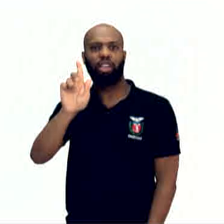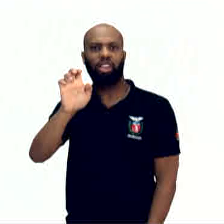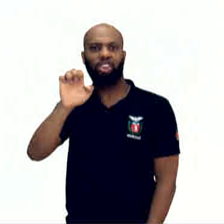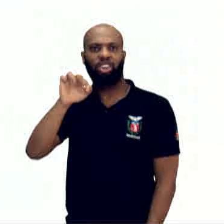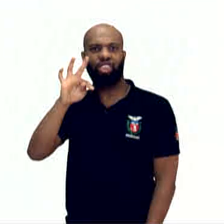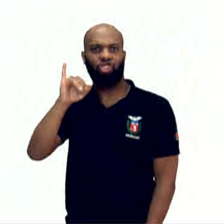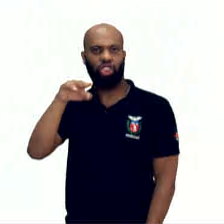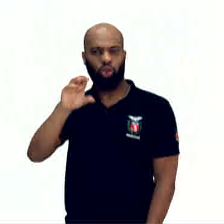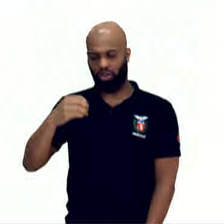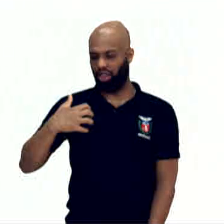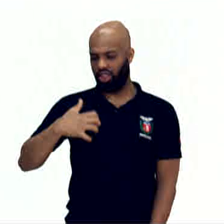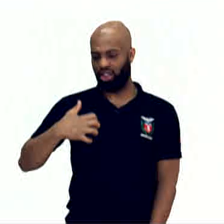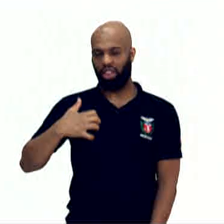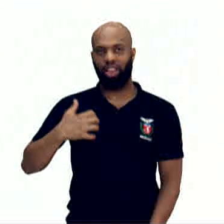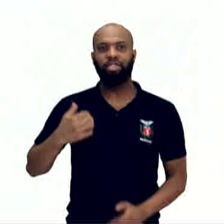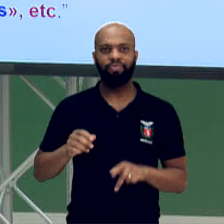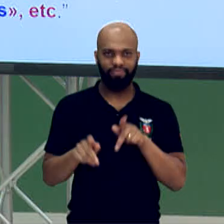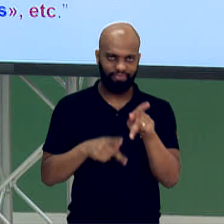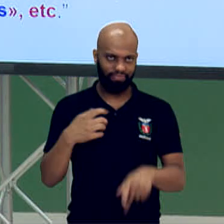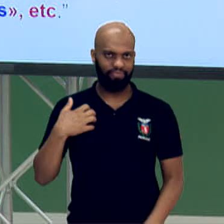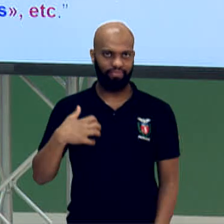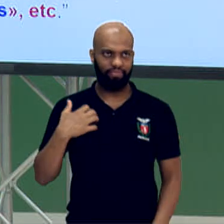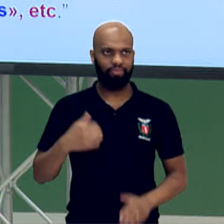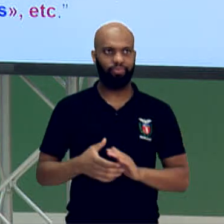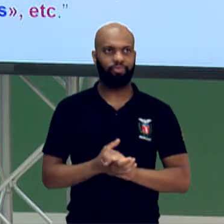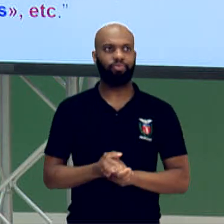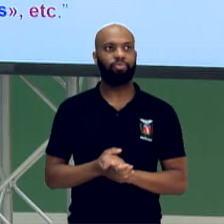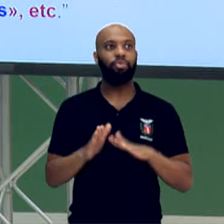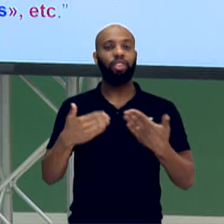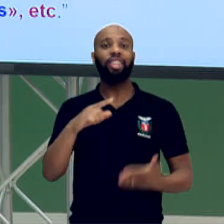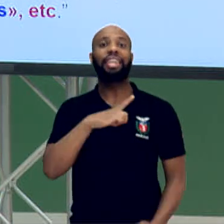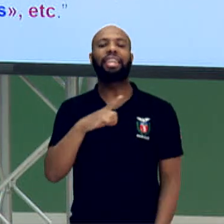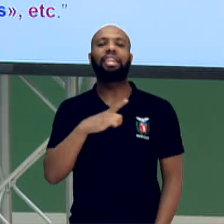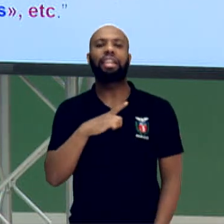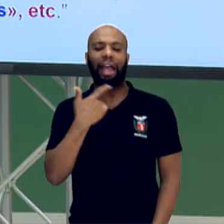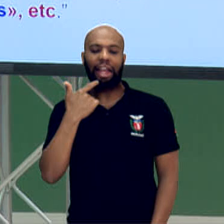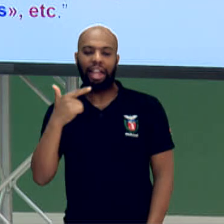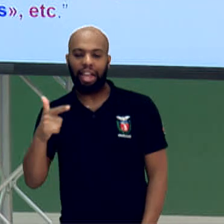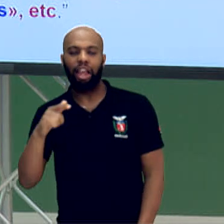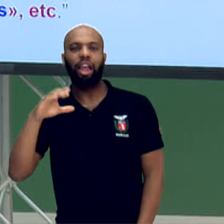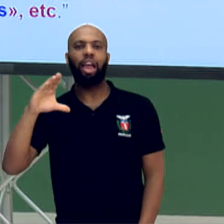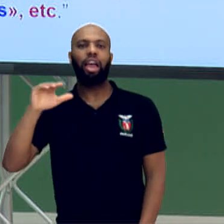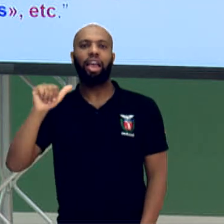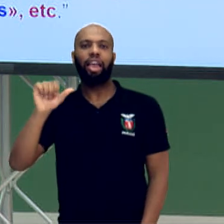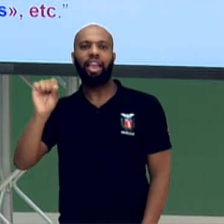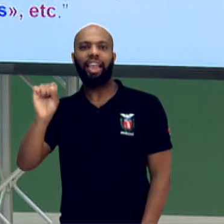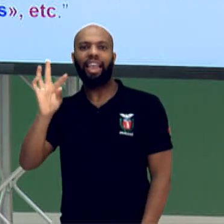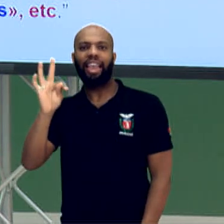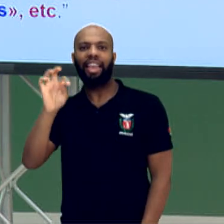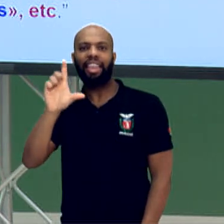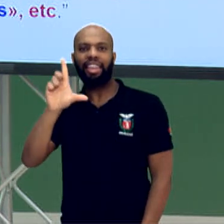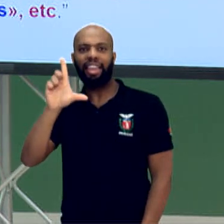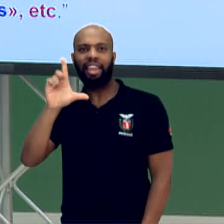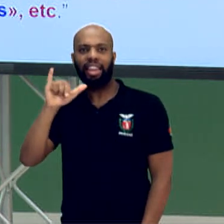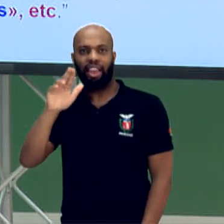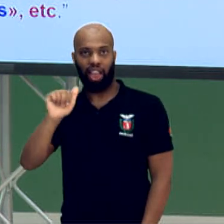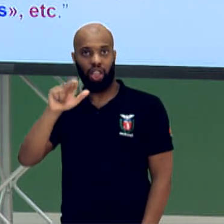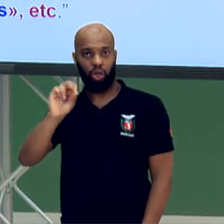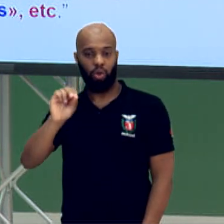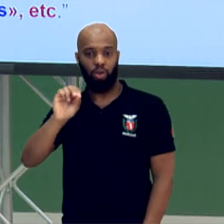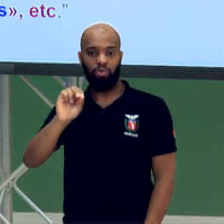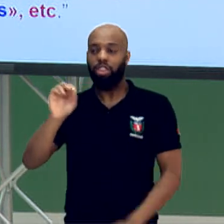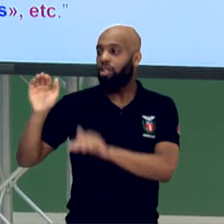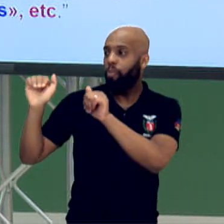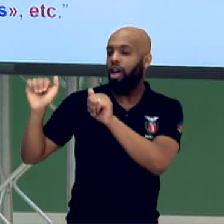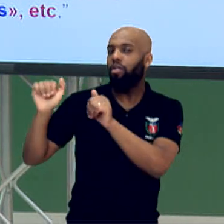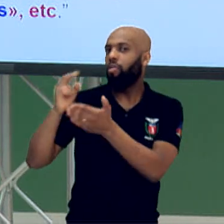Lembra da expressão castelhano, que é um sinônimo para fazer referência à mesma língua. El espanhol, el castelhano. Então são